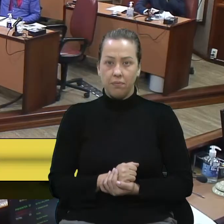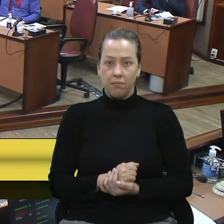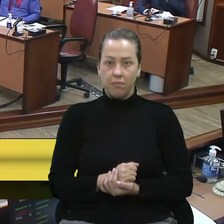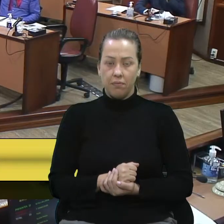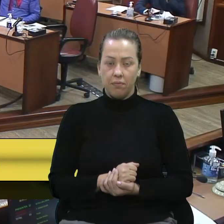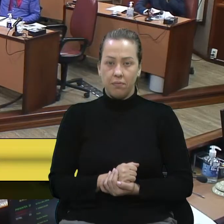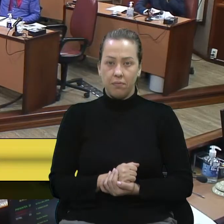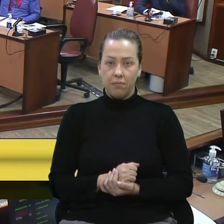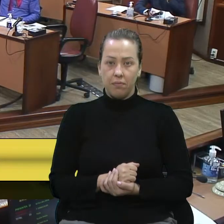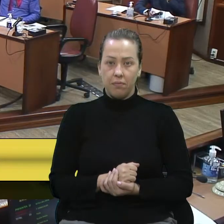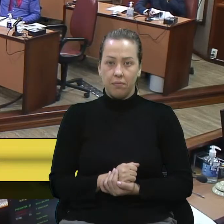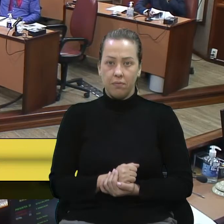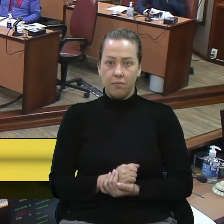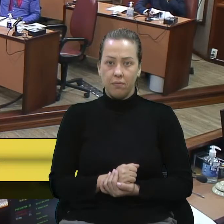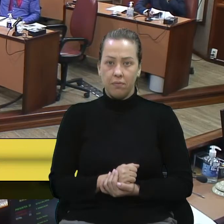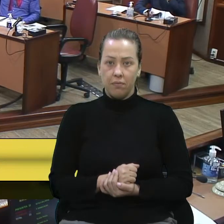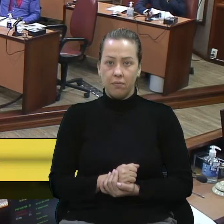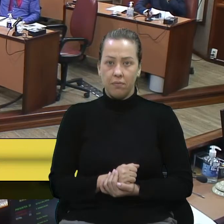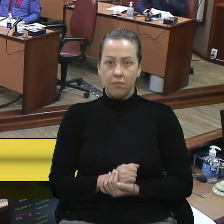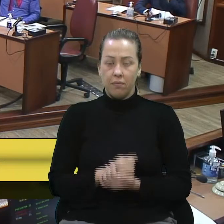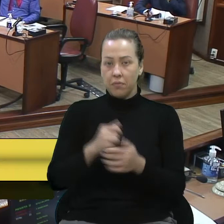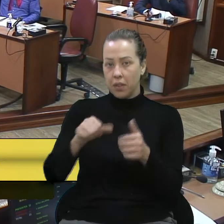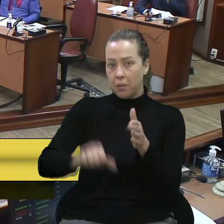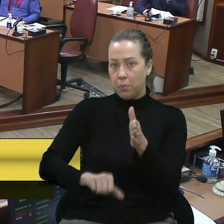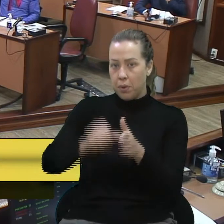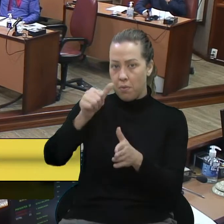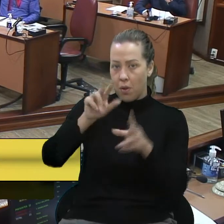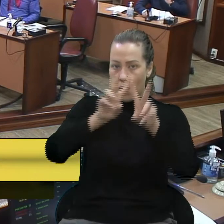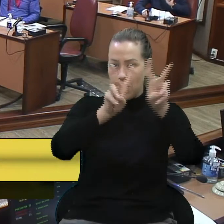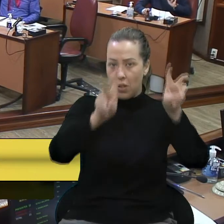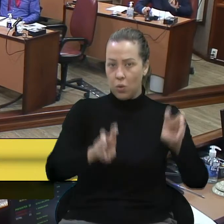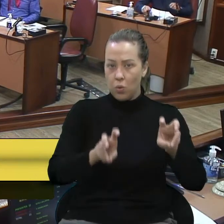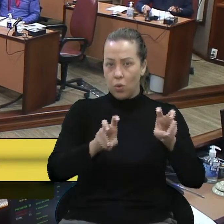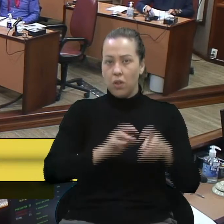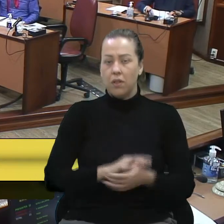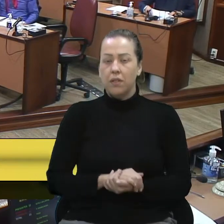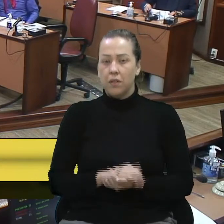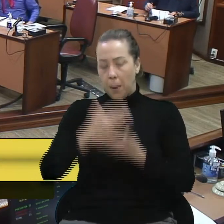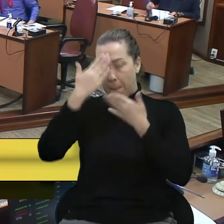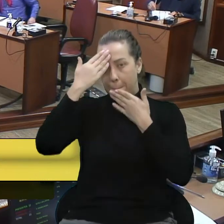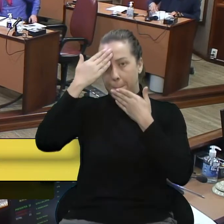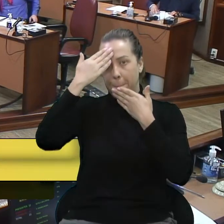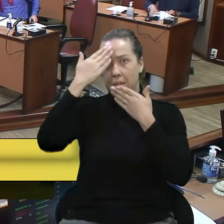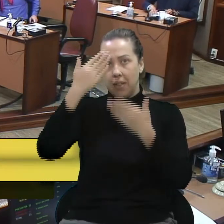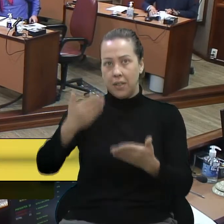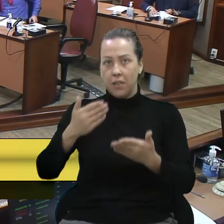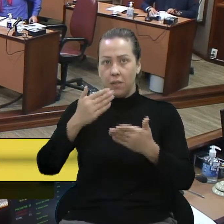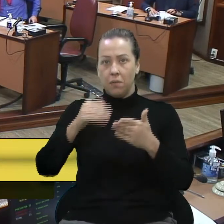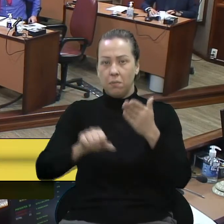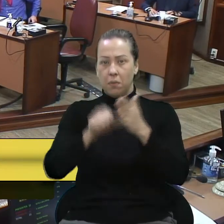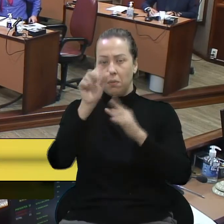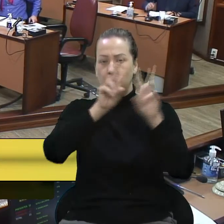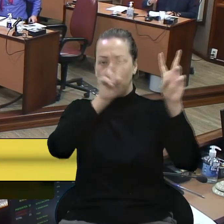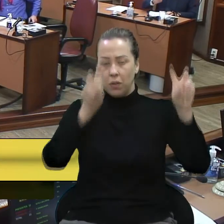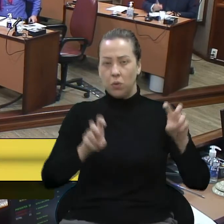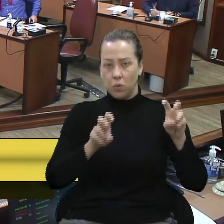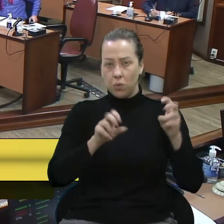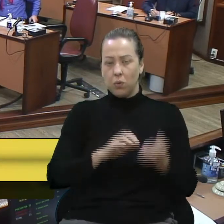Tá. É, foi no primeiro assunto. Obrigado pela parte. Foi no primeiro assunto